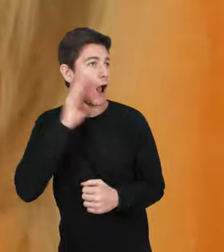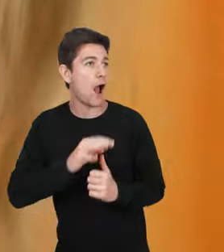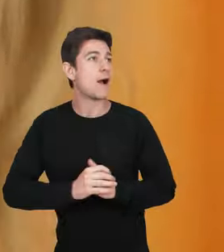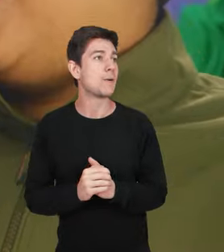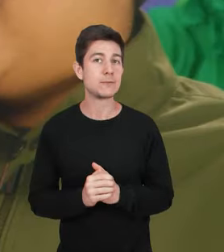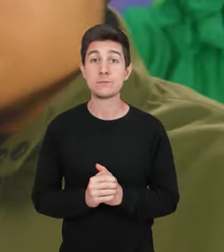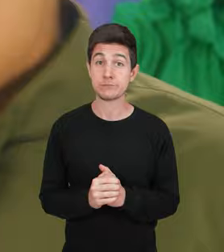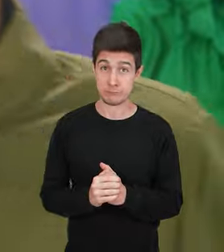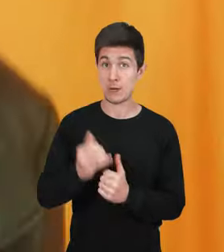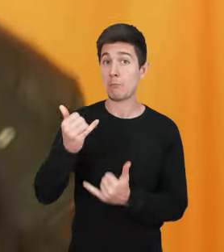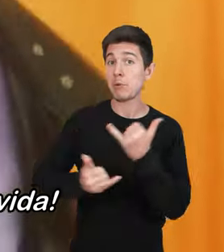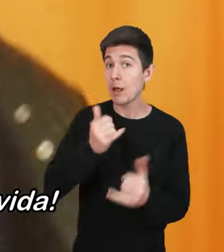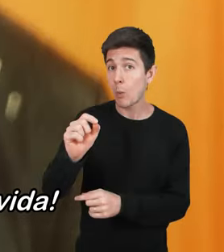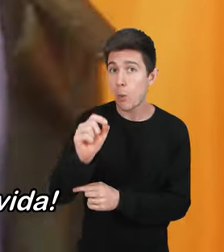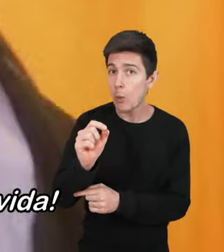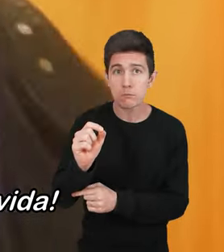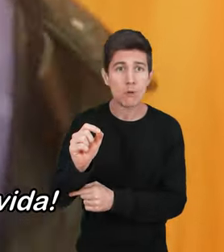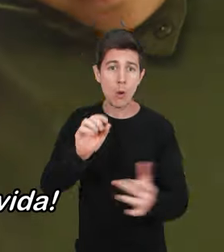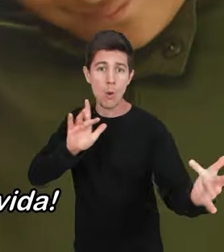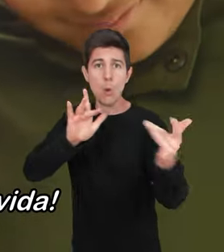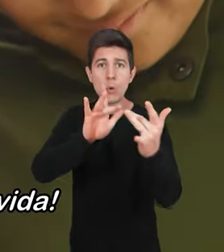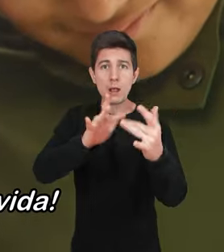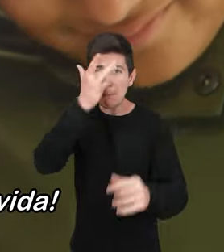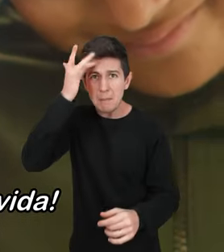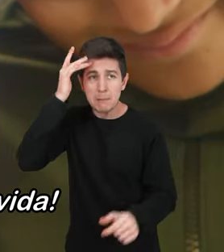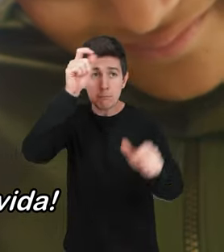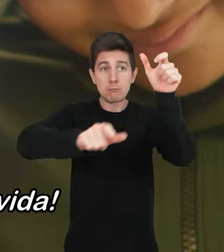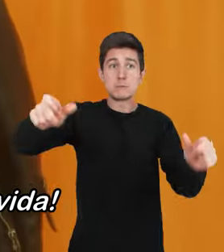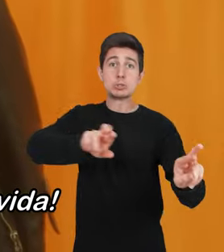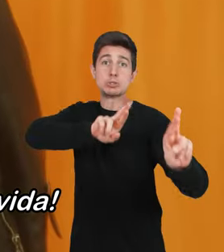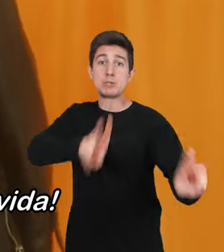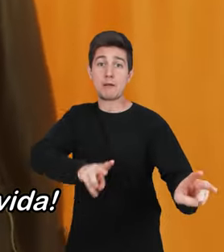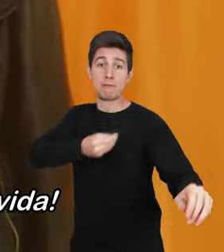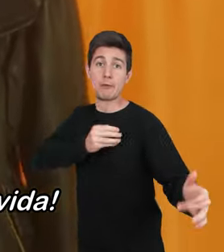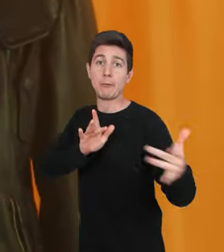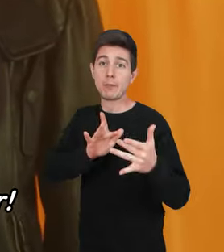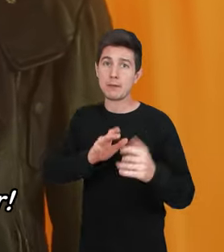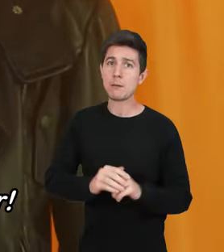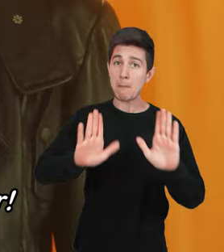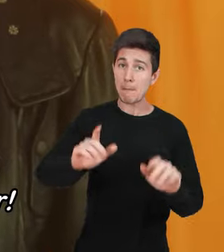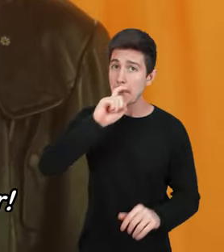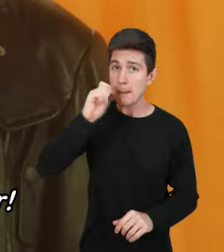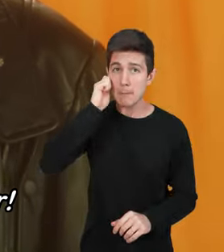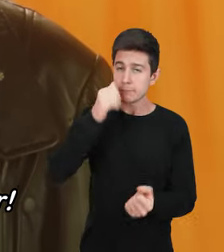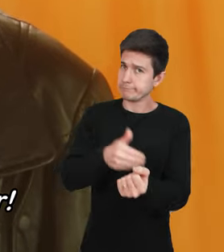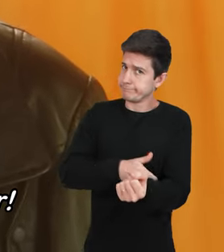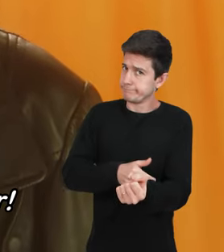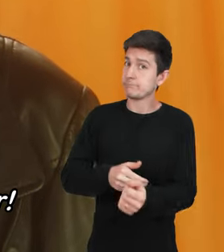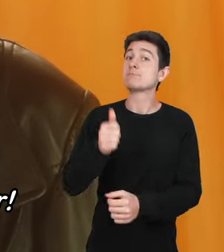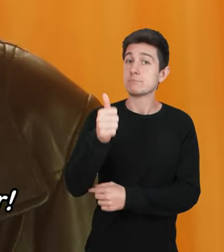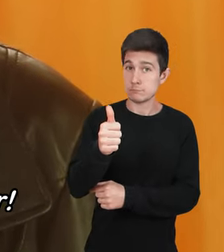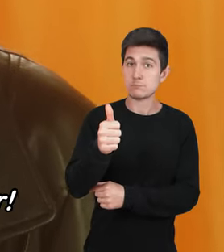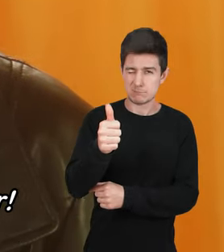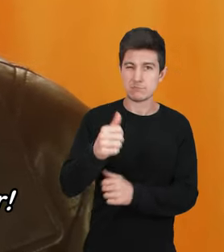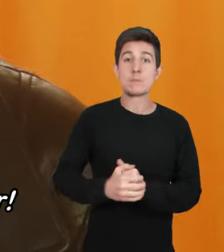muito legal! Esse brinquedo literalmente convida estranhos para entrarem na sua vida. Mas não vamos contar para o papai nem para